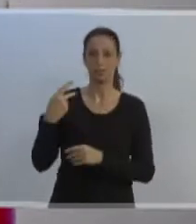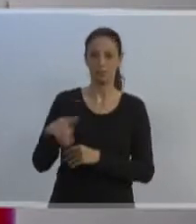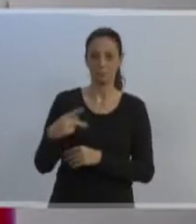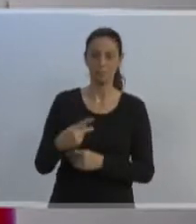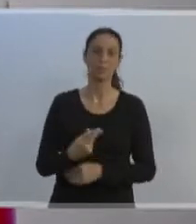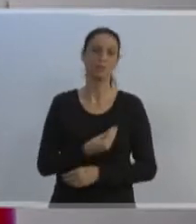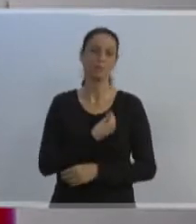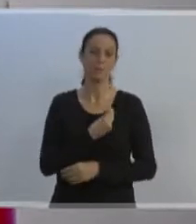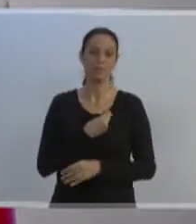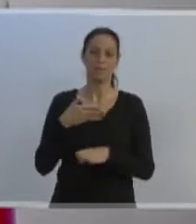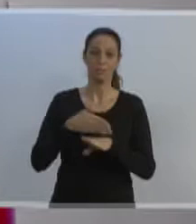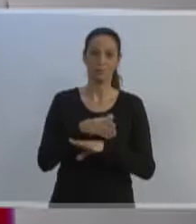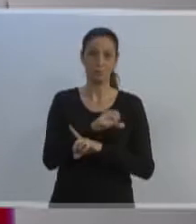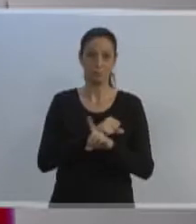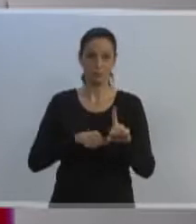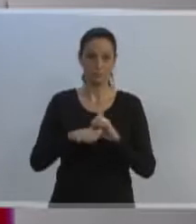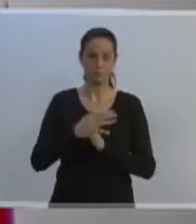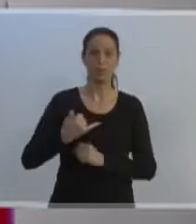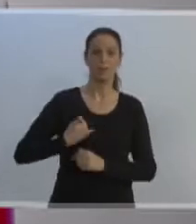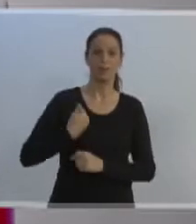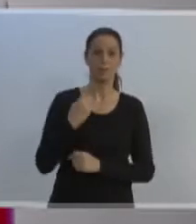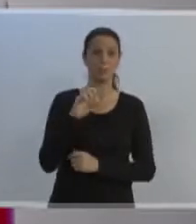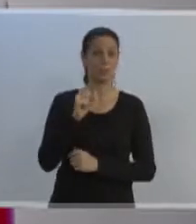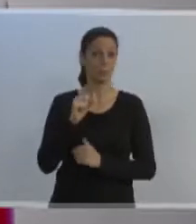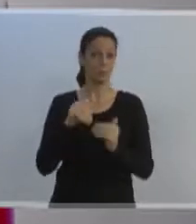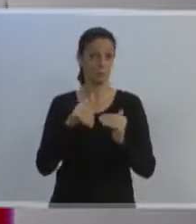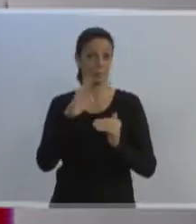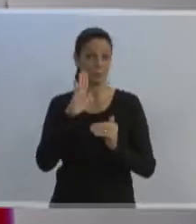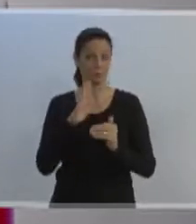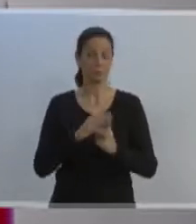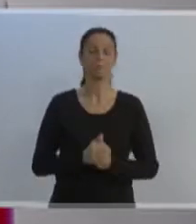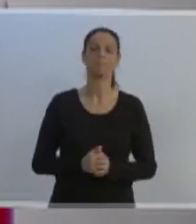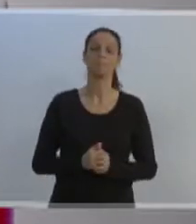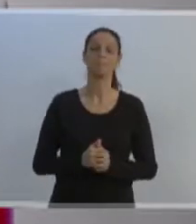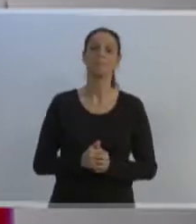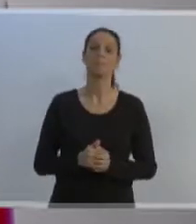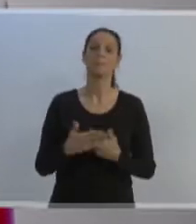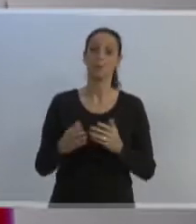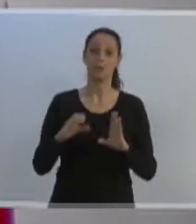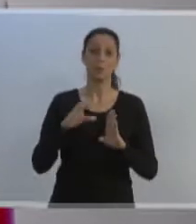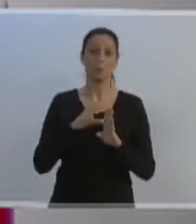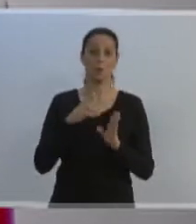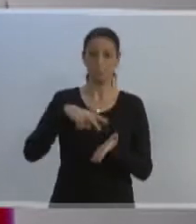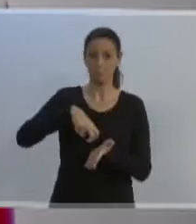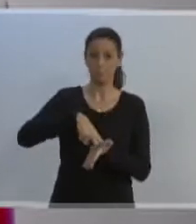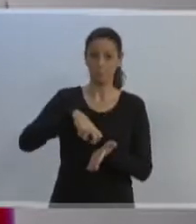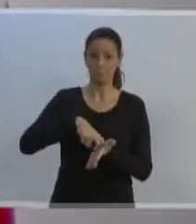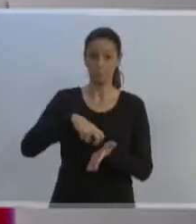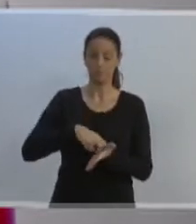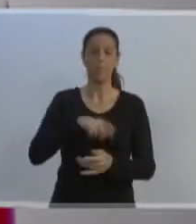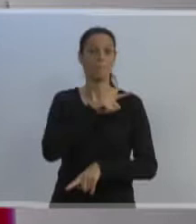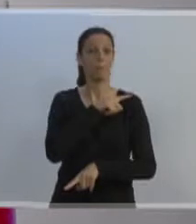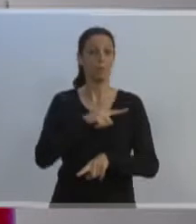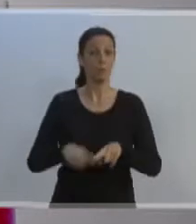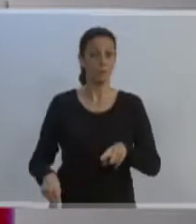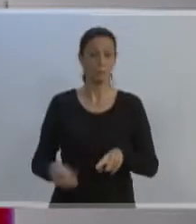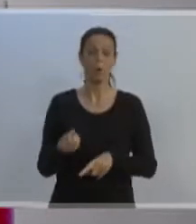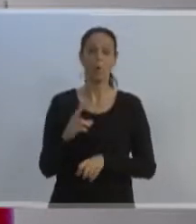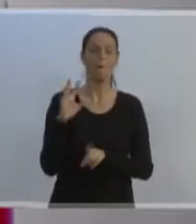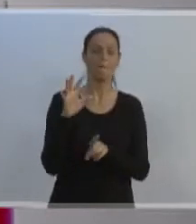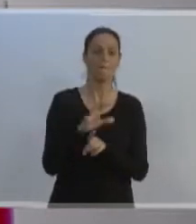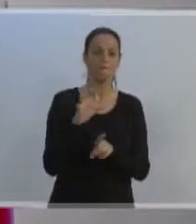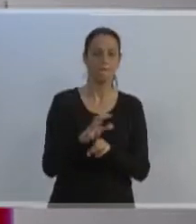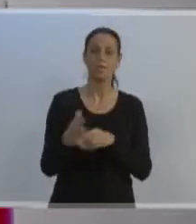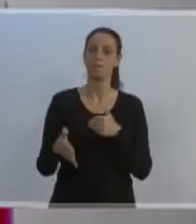vida em sociedade ao completar 18 anos. Nesse mesmo sentido, o Código Penal proíbe a realização ou indução